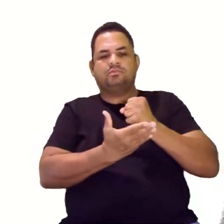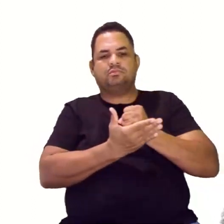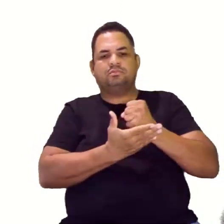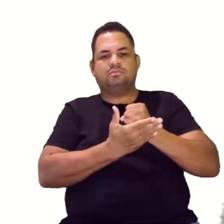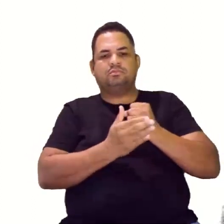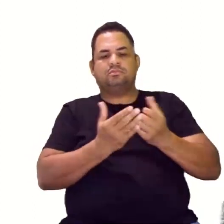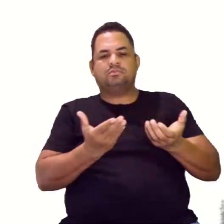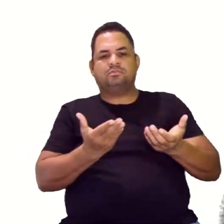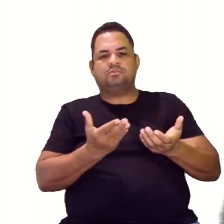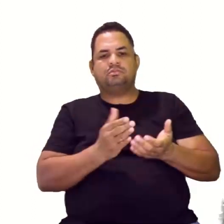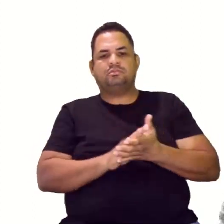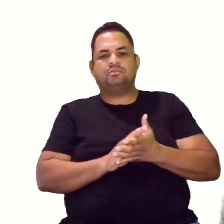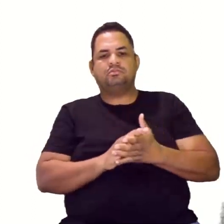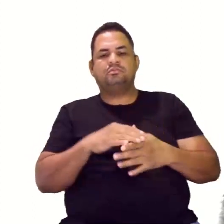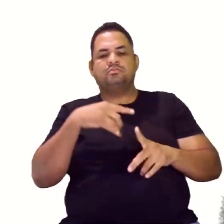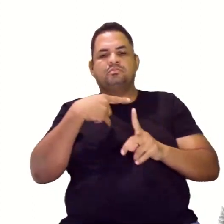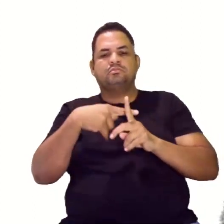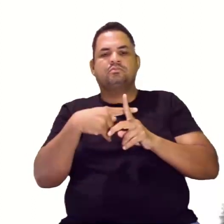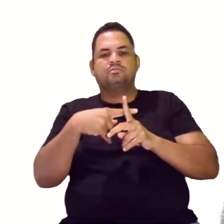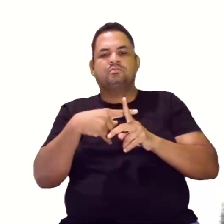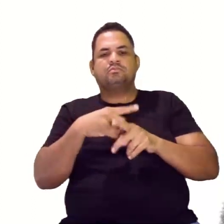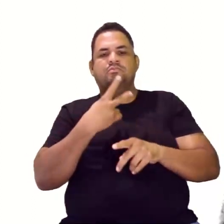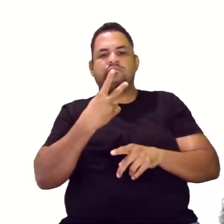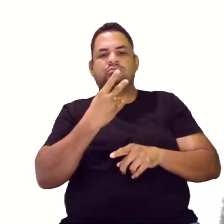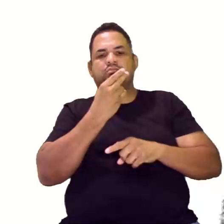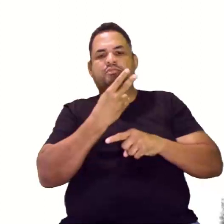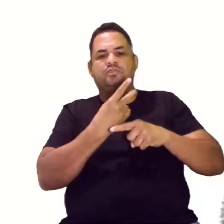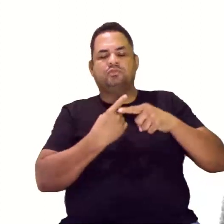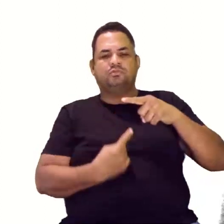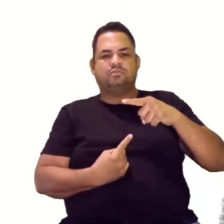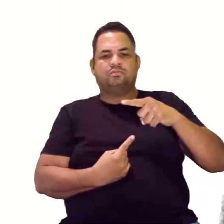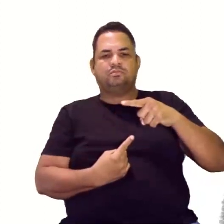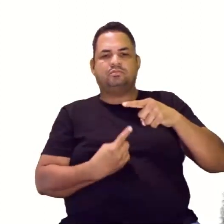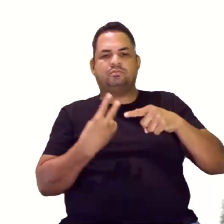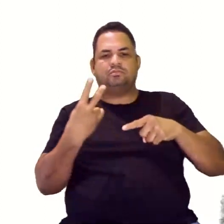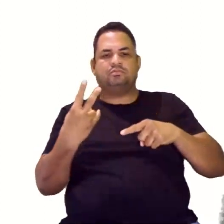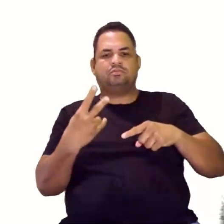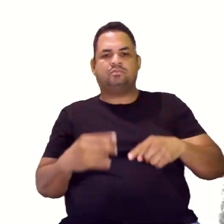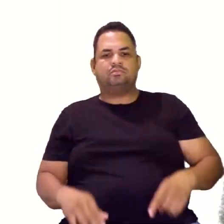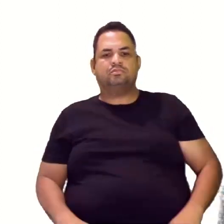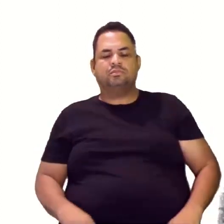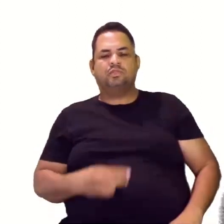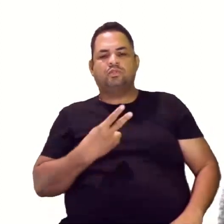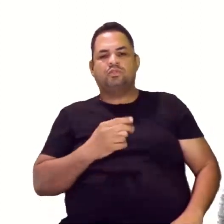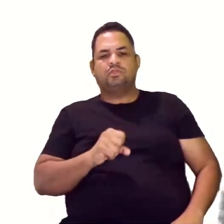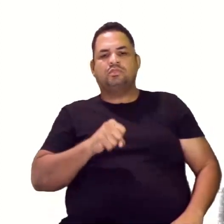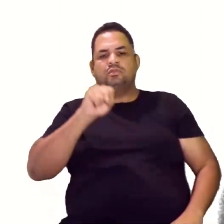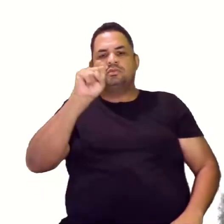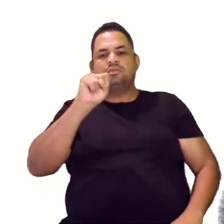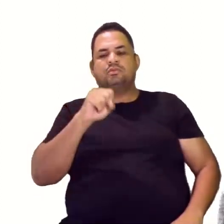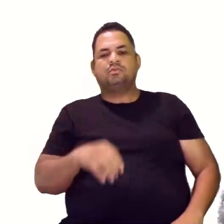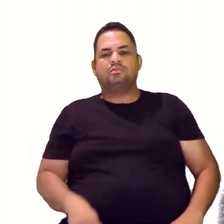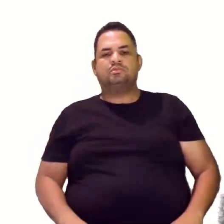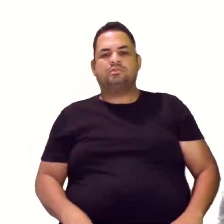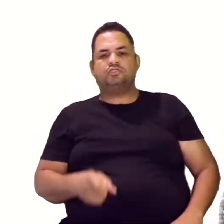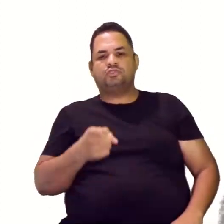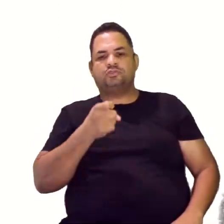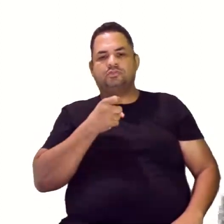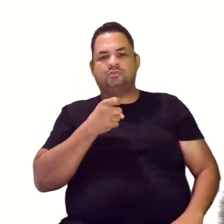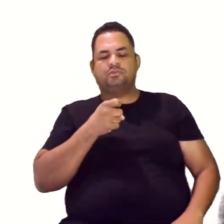base. E ele fica positivo. 2 sobre 1, né? É 2. 2 elevado a 8 é igual a